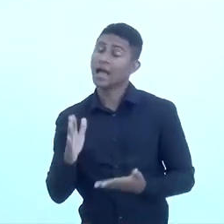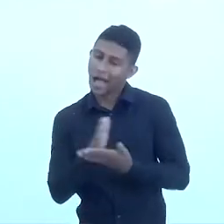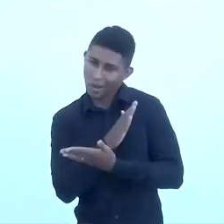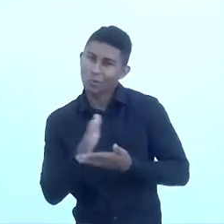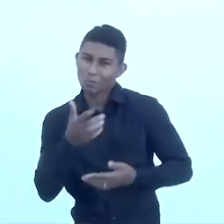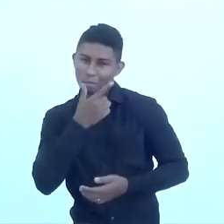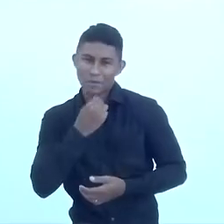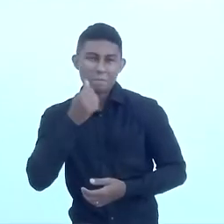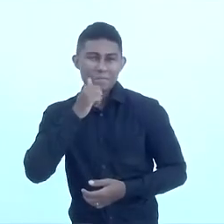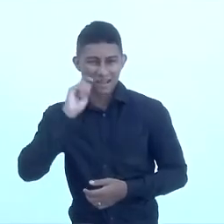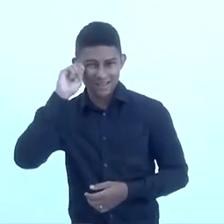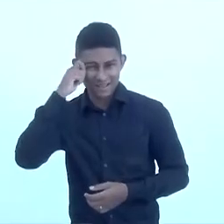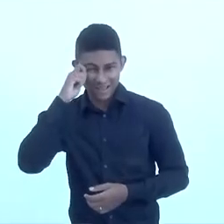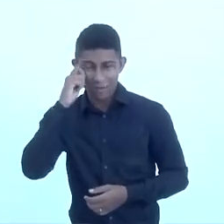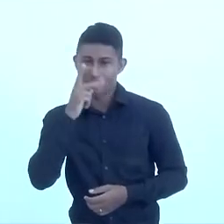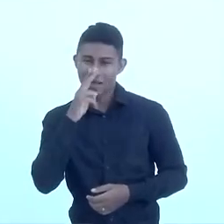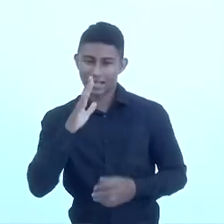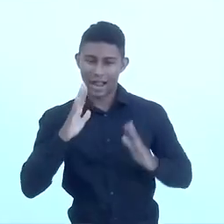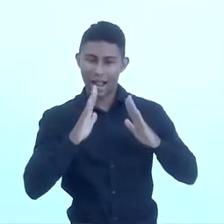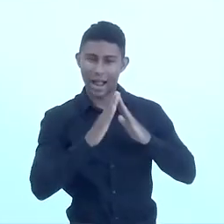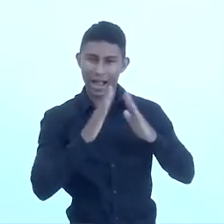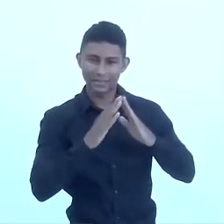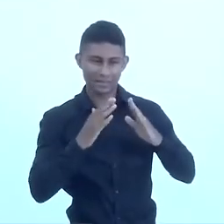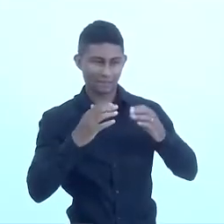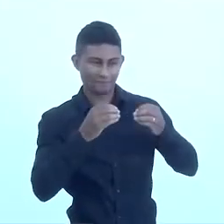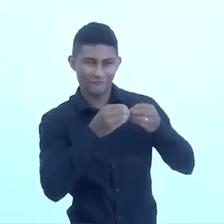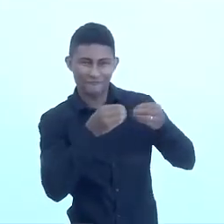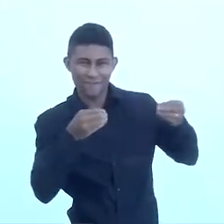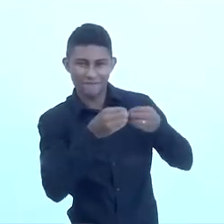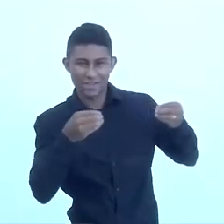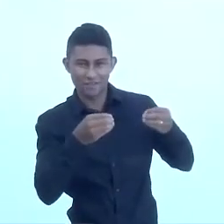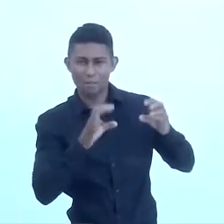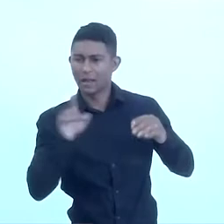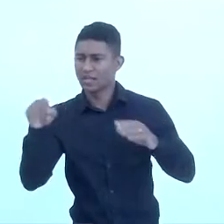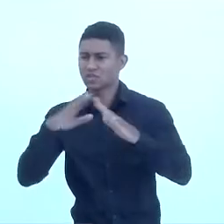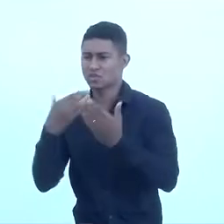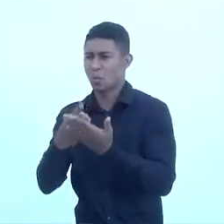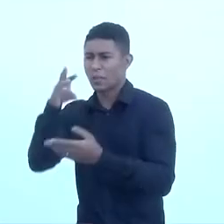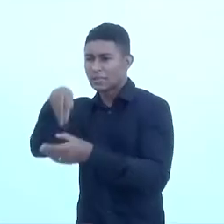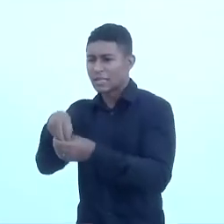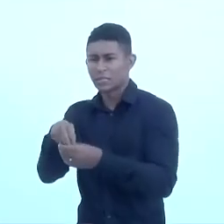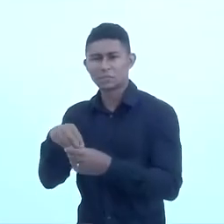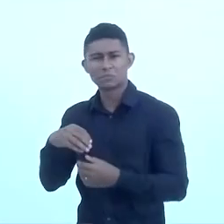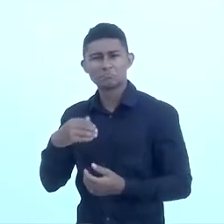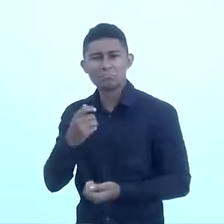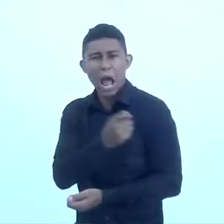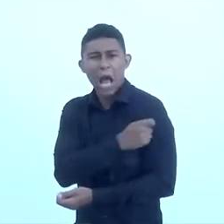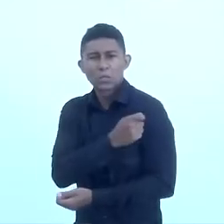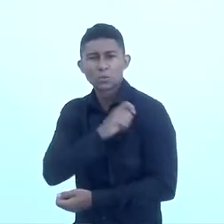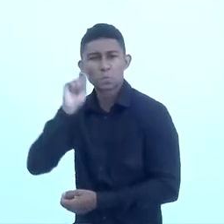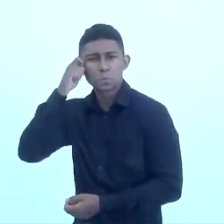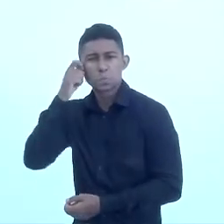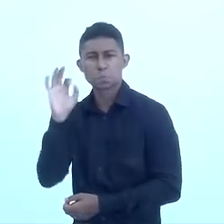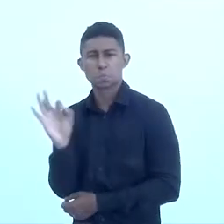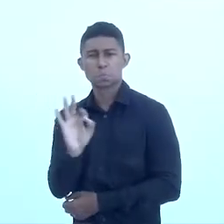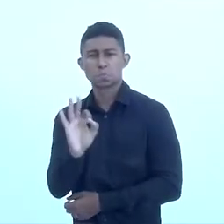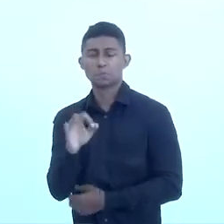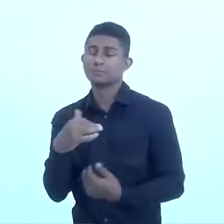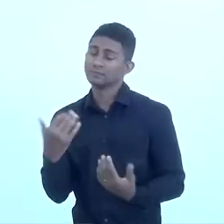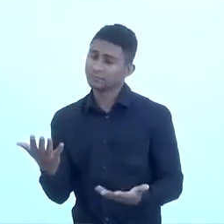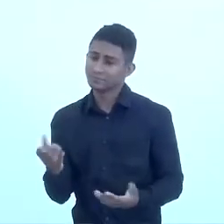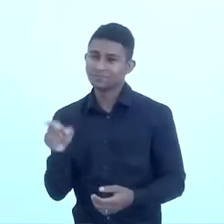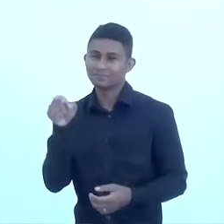meus amigos, meninos e meninas, estavam no meu bairro junto comigo, mas não estavam nessa escola. Essa escola já foi fruto de um